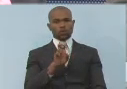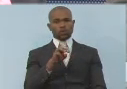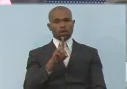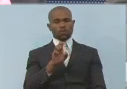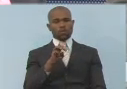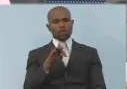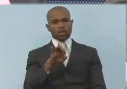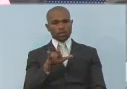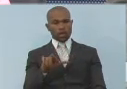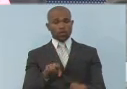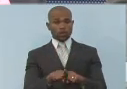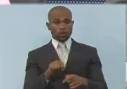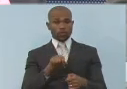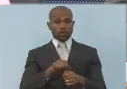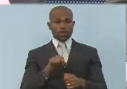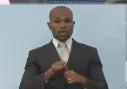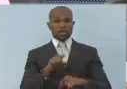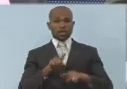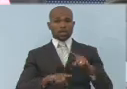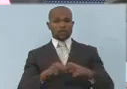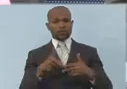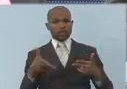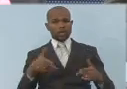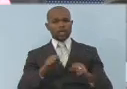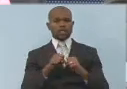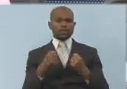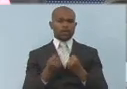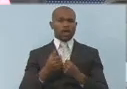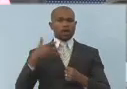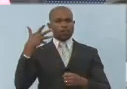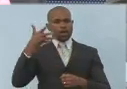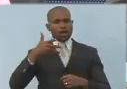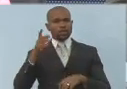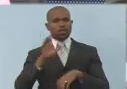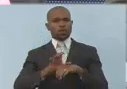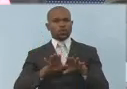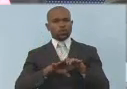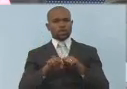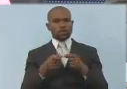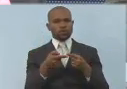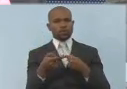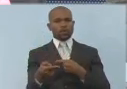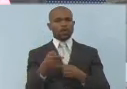Também prevemos a realização de atividades, como seminários, palestras, cursos de formação e semana do servidor.